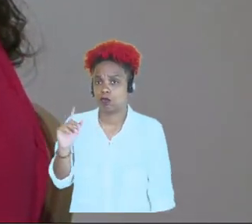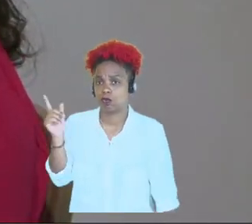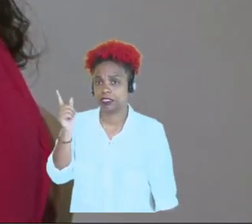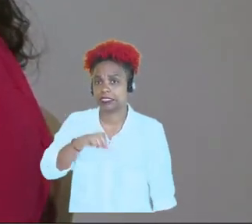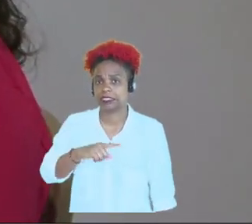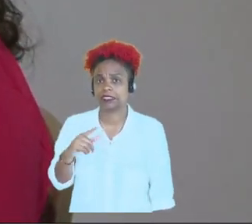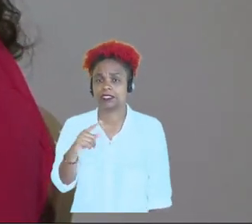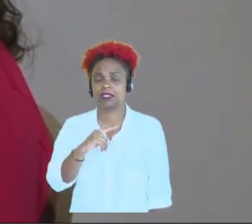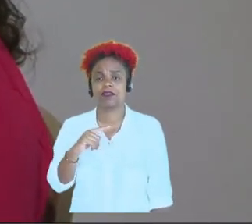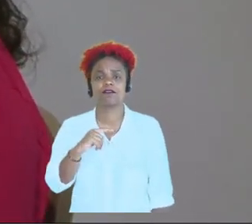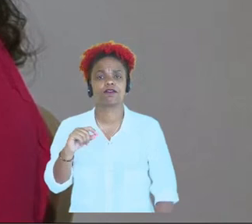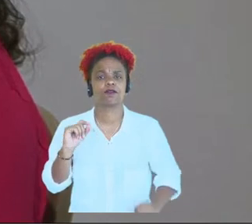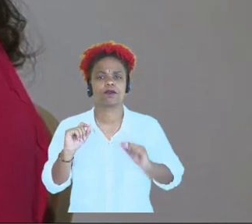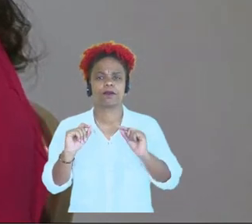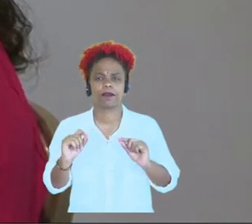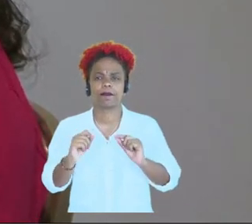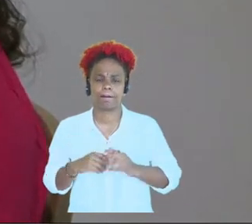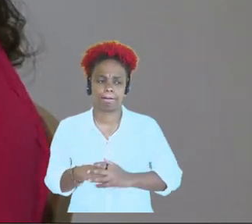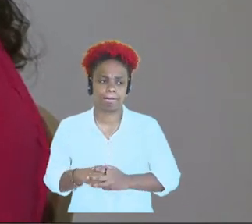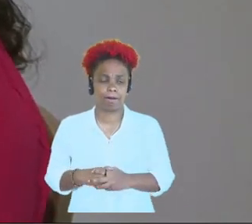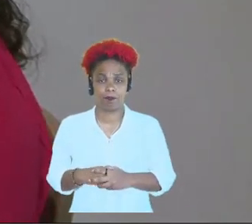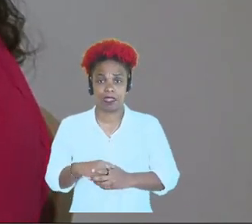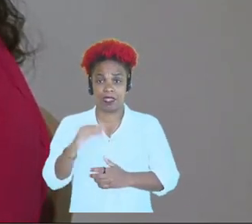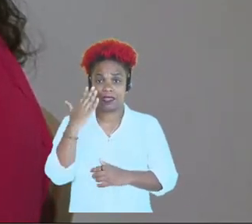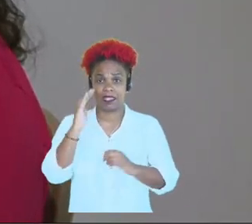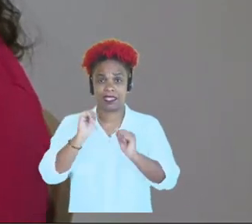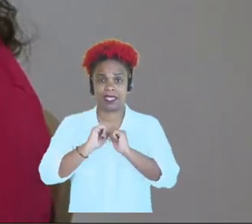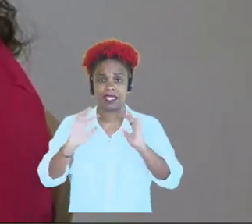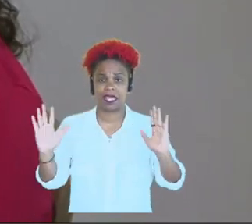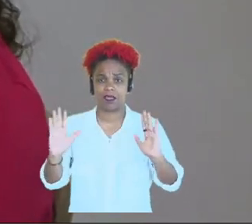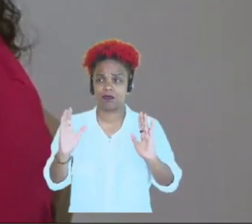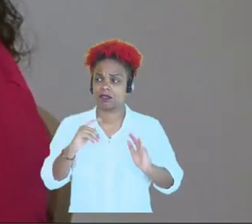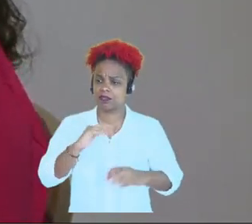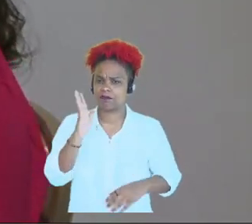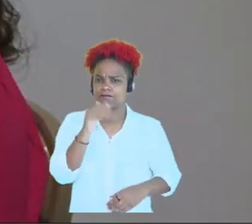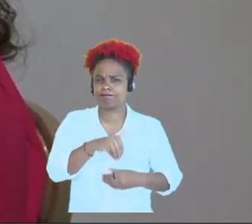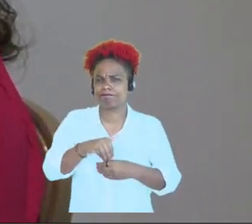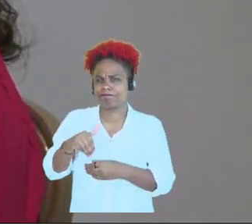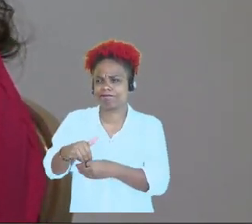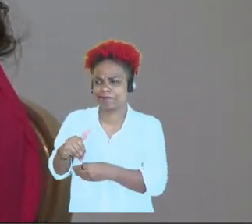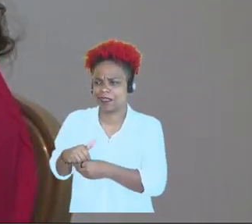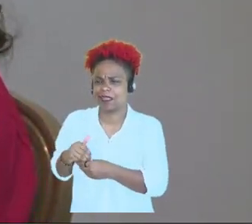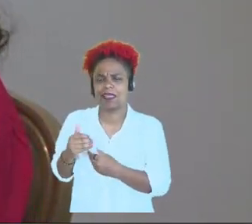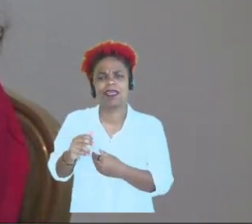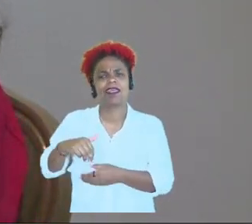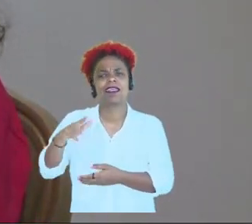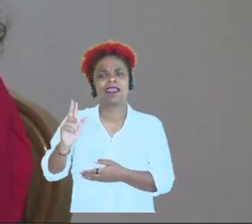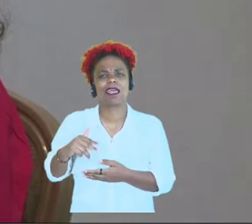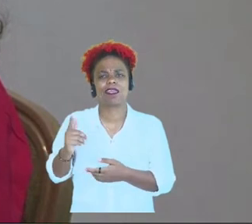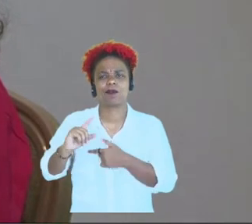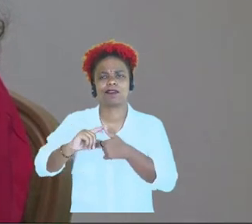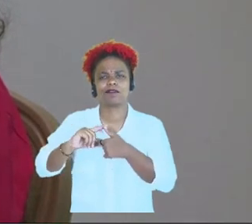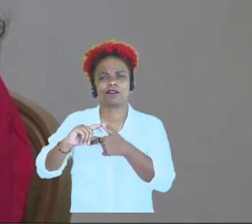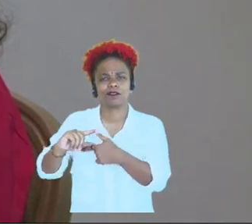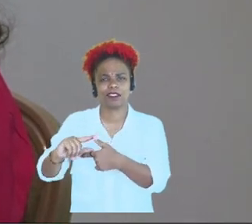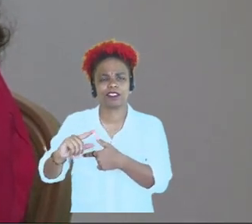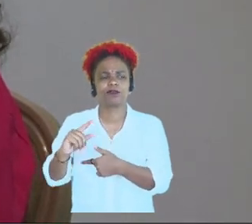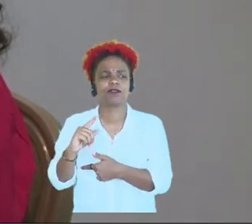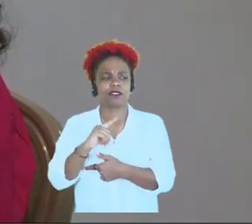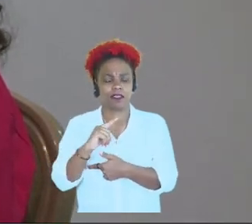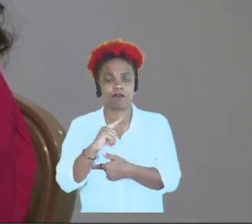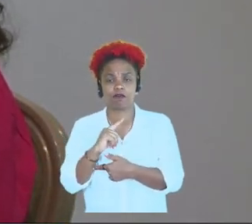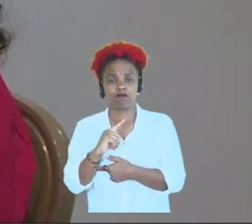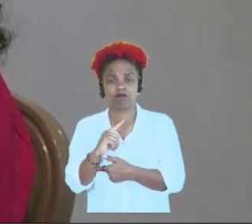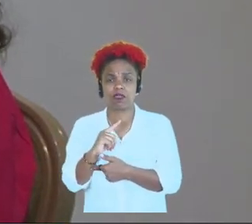só uma questão de nome, é uma questão de entender quem é esse eleitorado, entender qual é esse conservadorismo, que